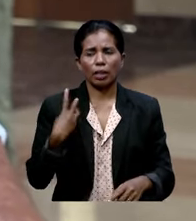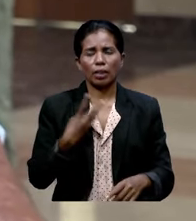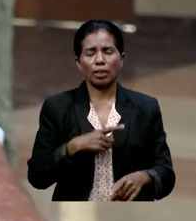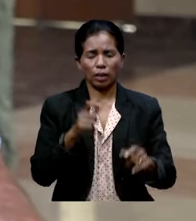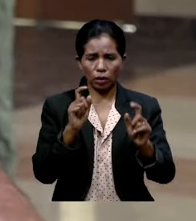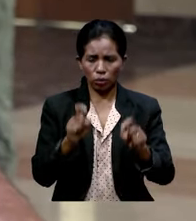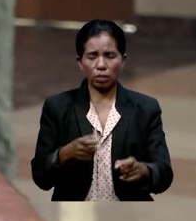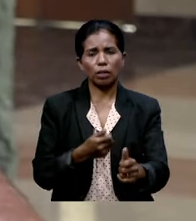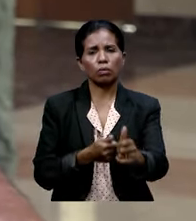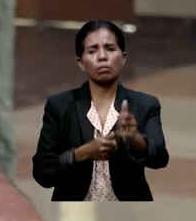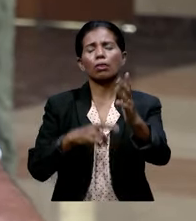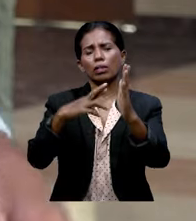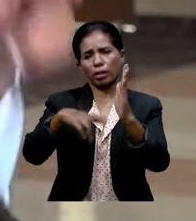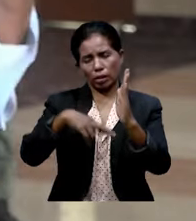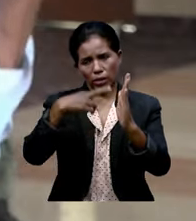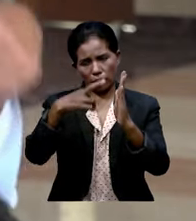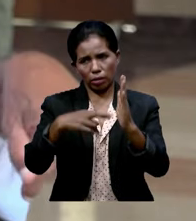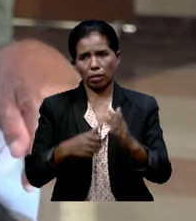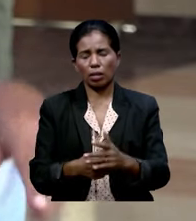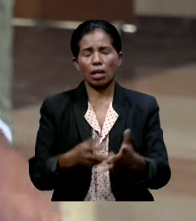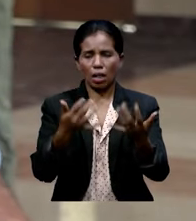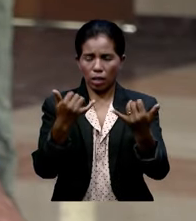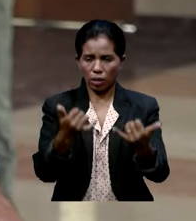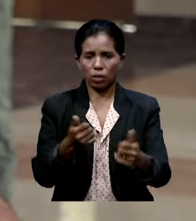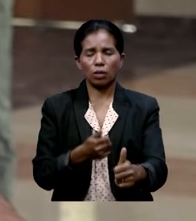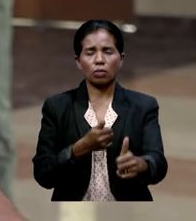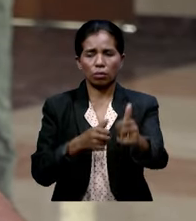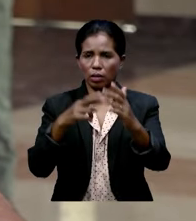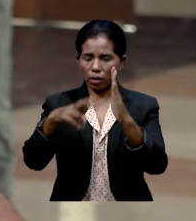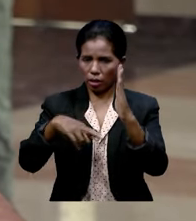Tem que tuir regras. Nem que agora tuir ela.